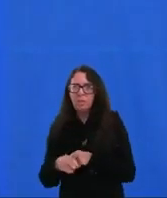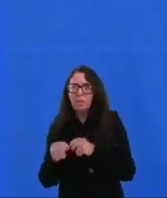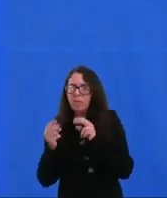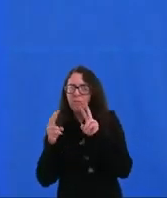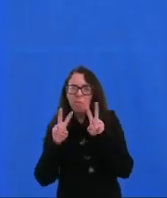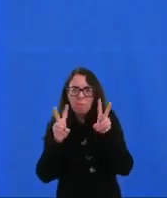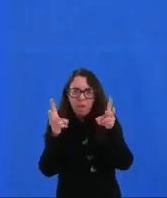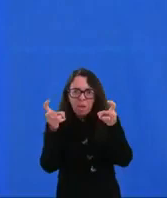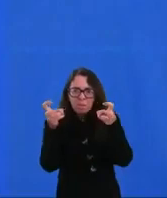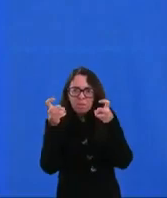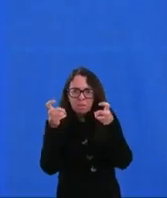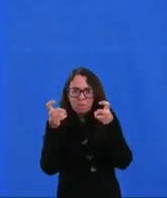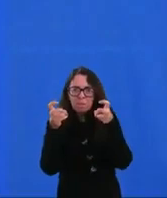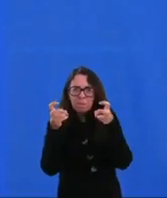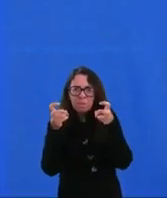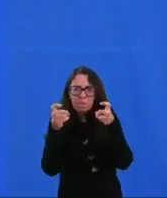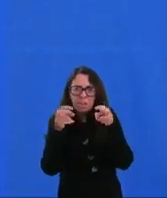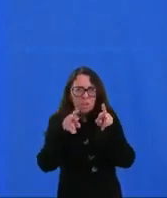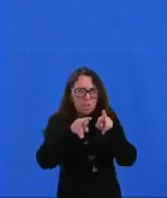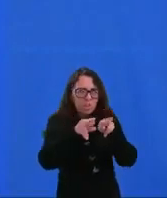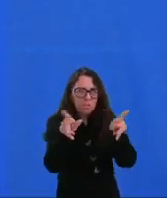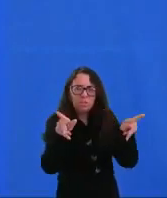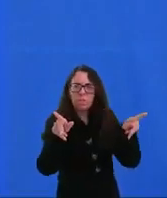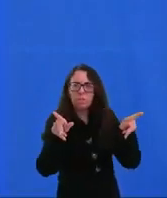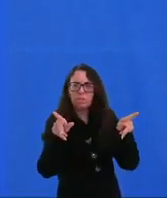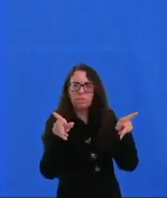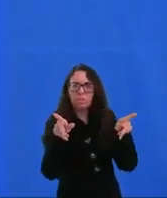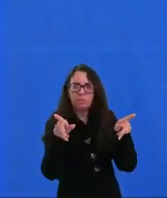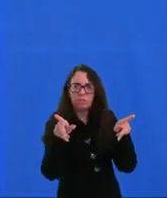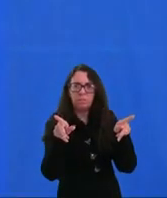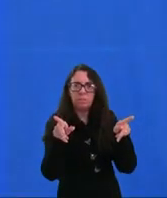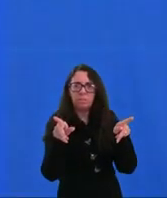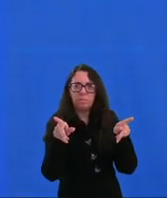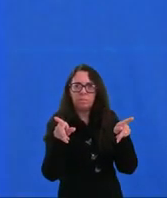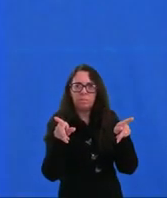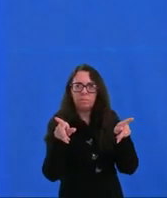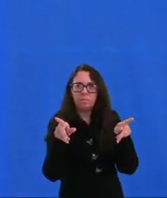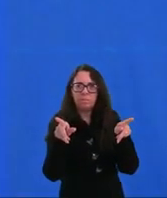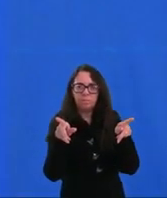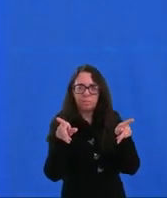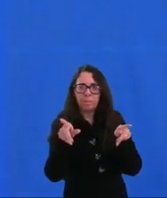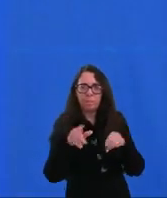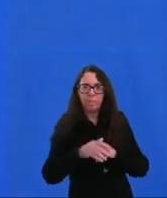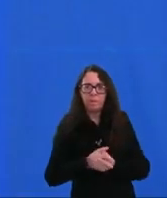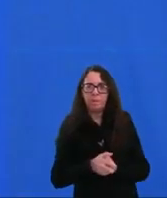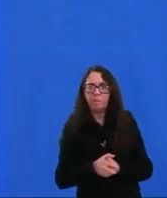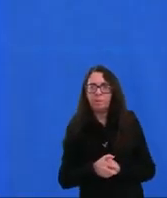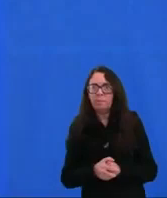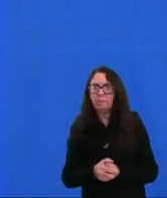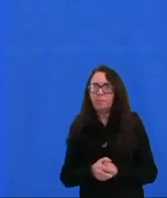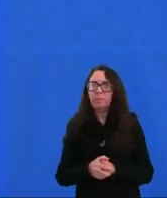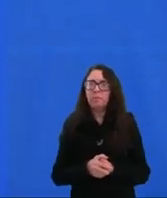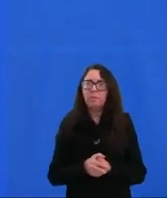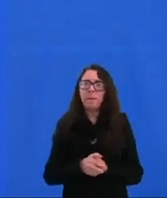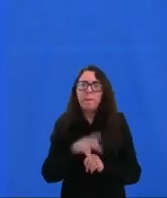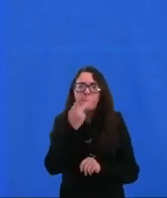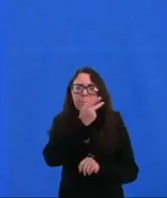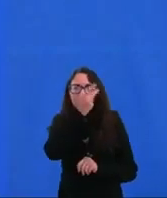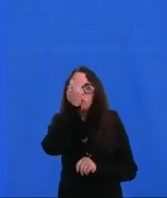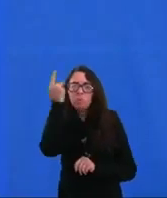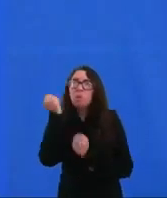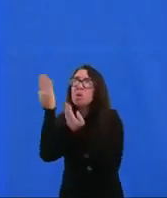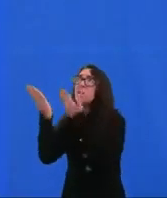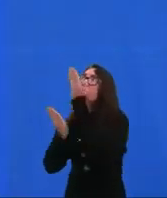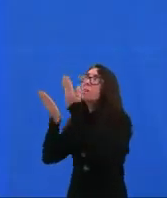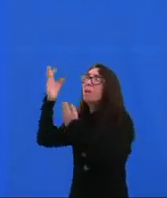sobre a igreja em si. A igreja, o que ela é? Ela é obra de Cristo. Ele